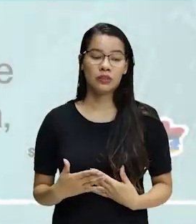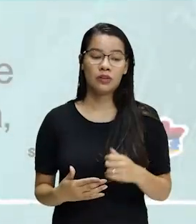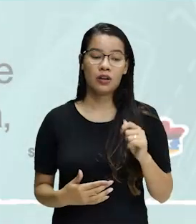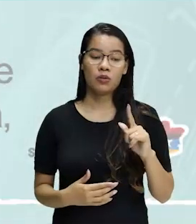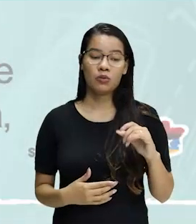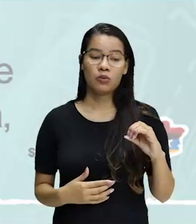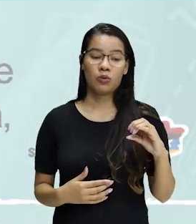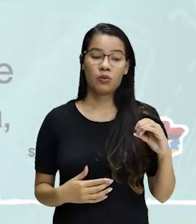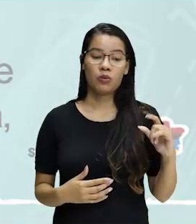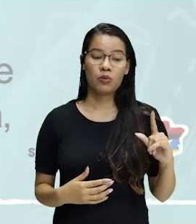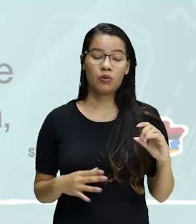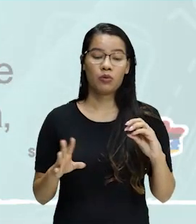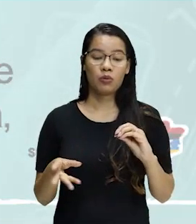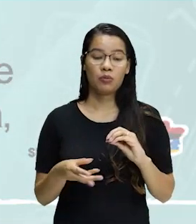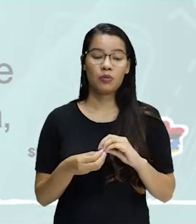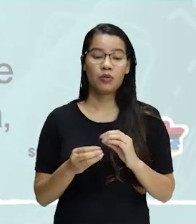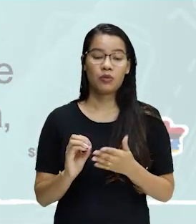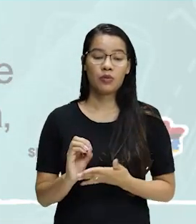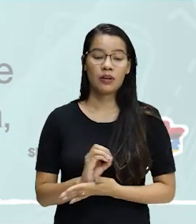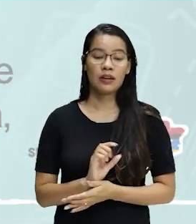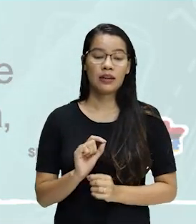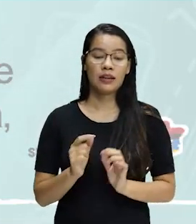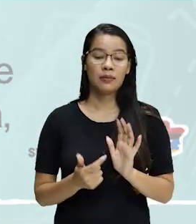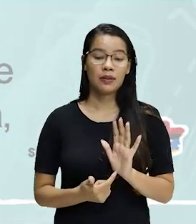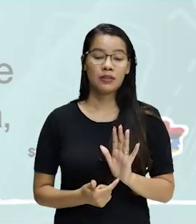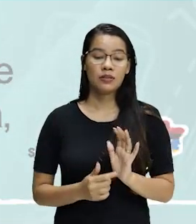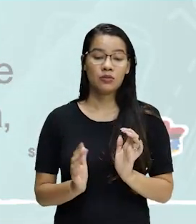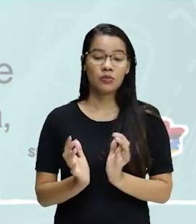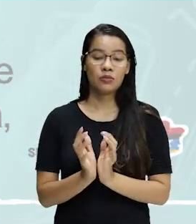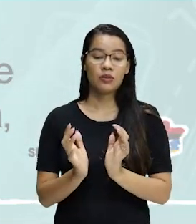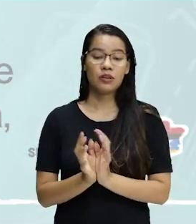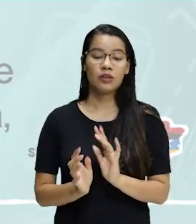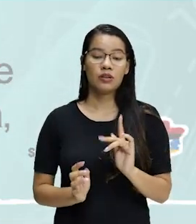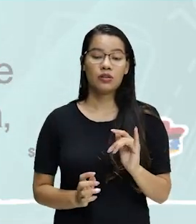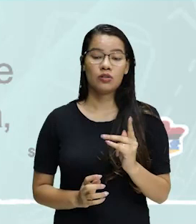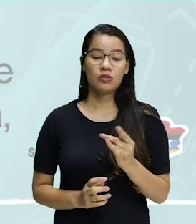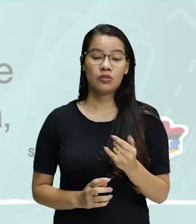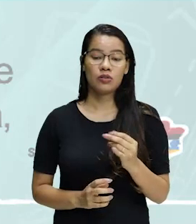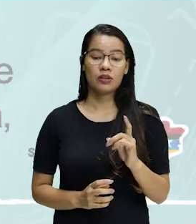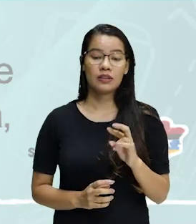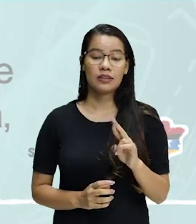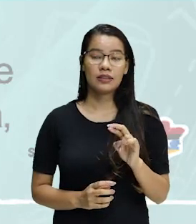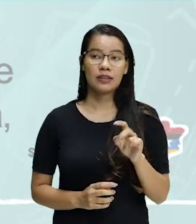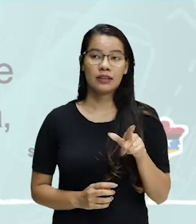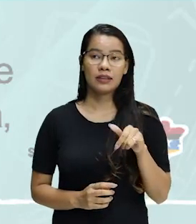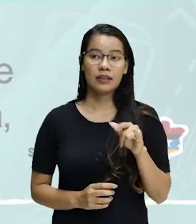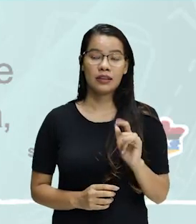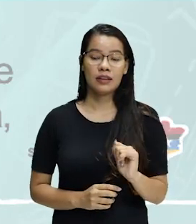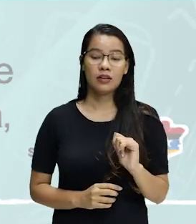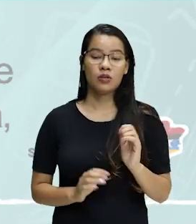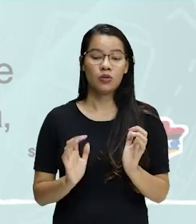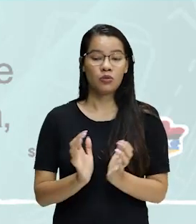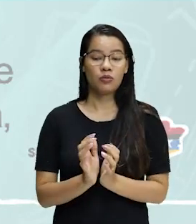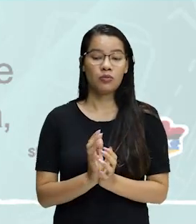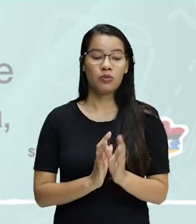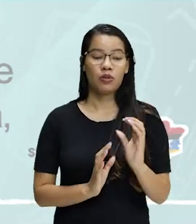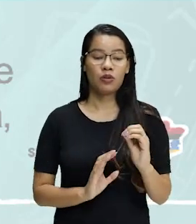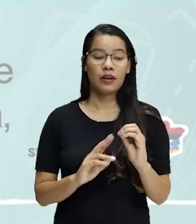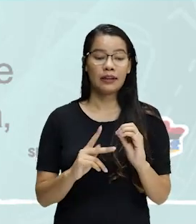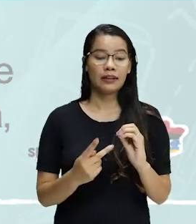são compostos orgânicos que apresentam o grupo hidroxila. Vamos lá, hidroxila, grupo OH. Não pode